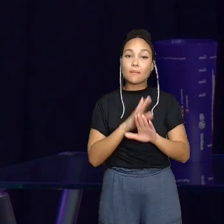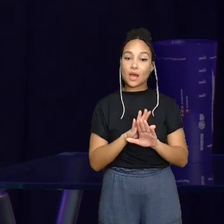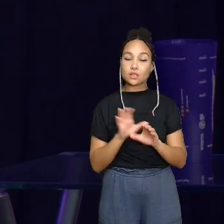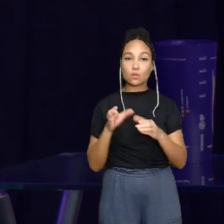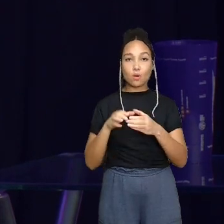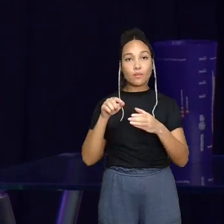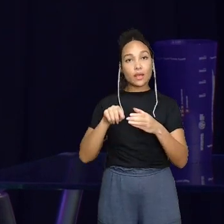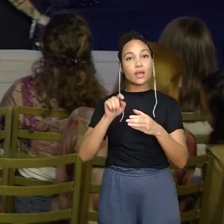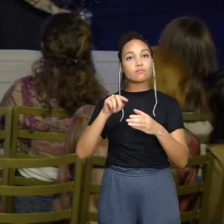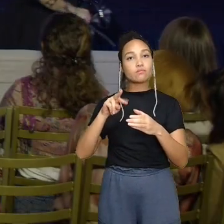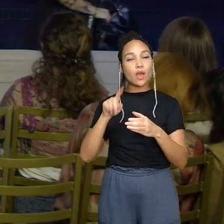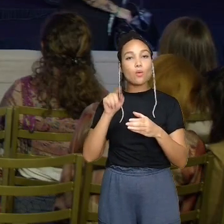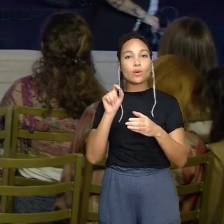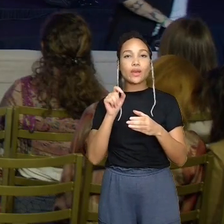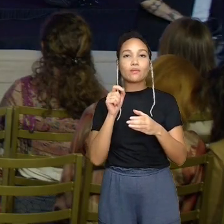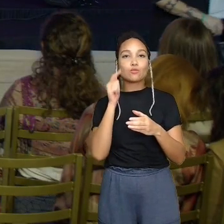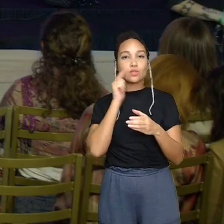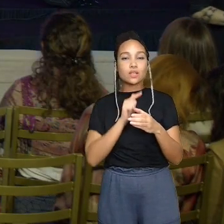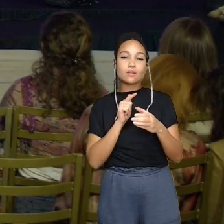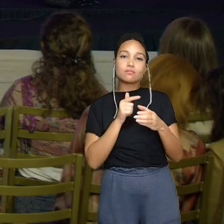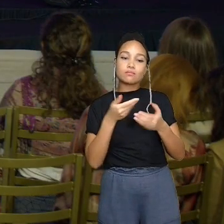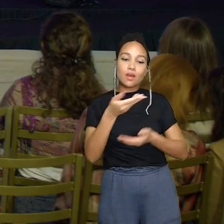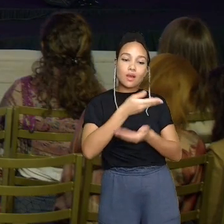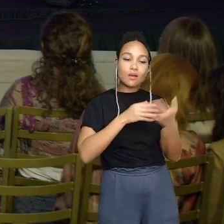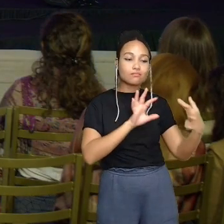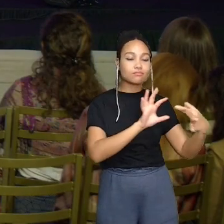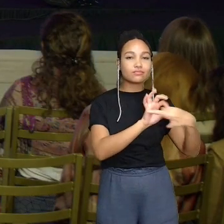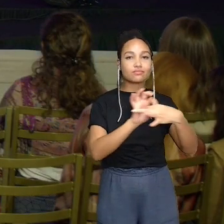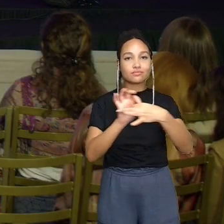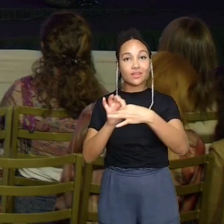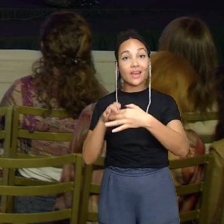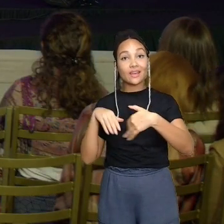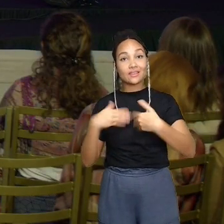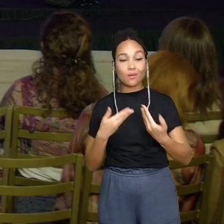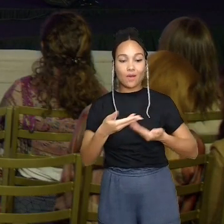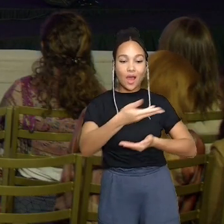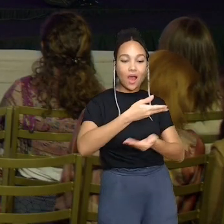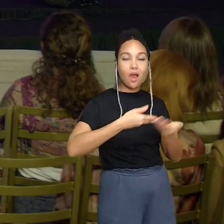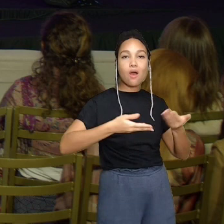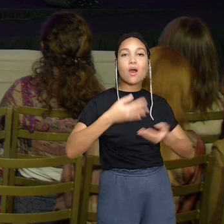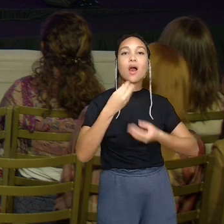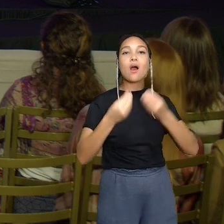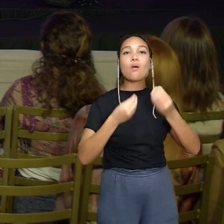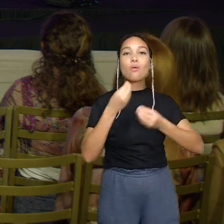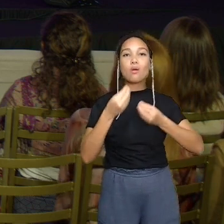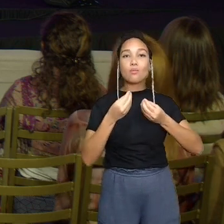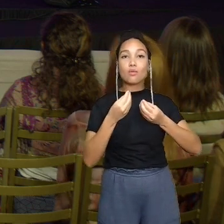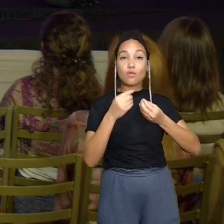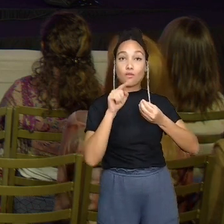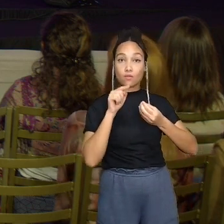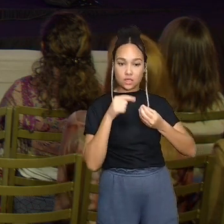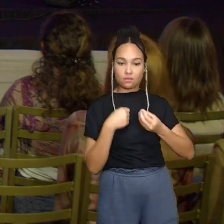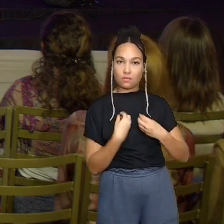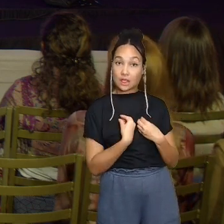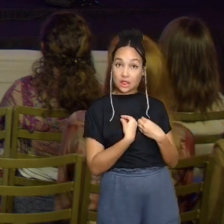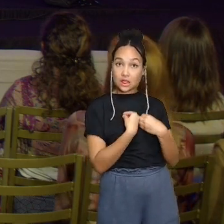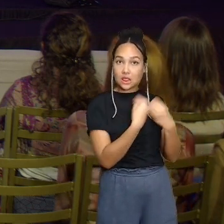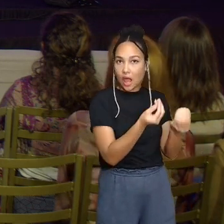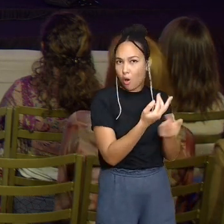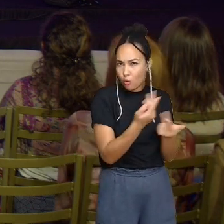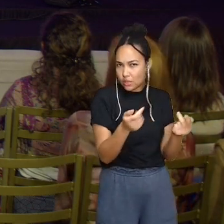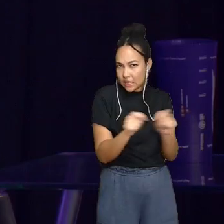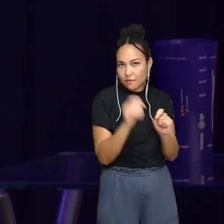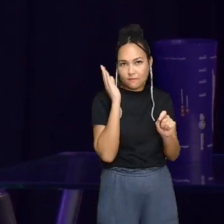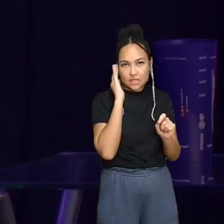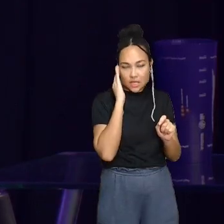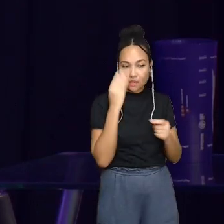as pessoas. Então, as trocas, elas são trocas de entrega. Eu ofereço o meu talento para as pessoas.